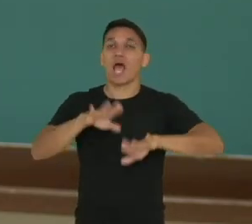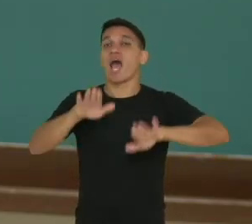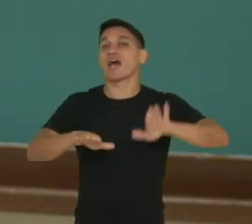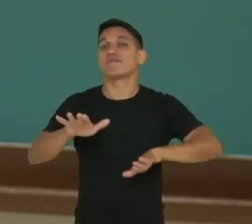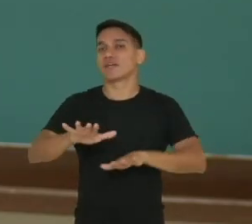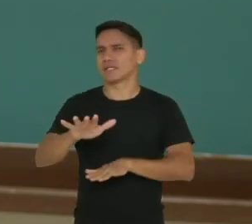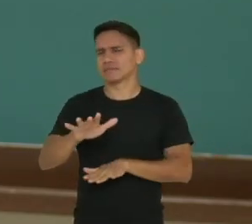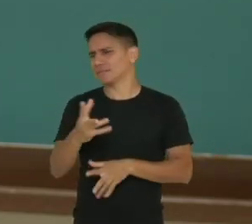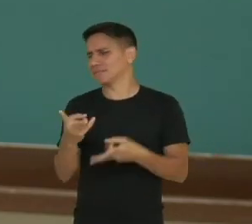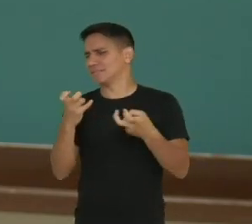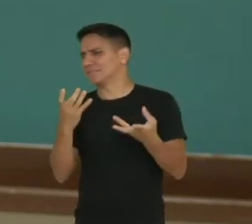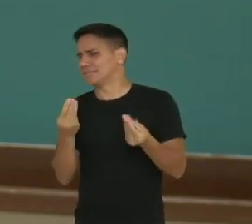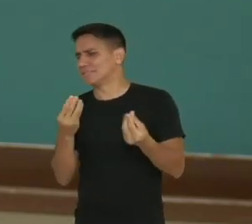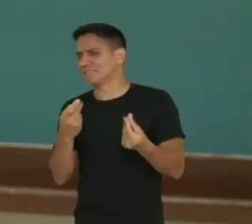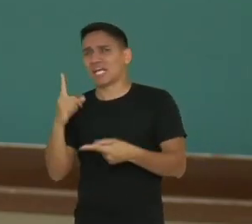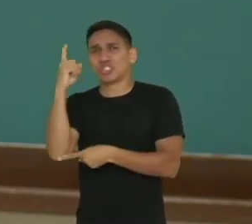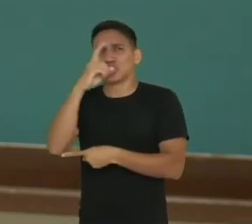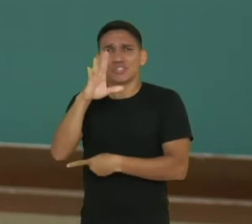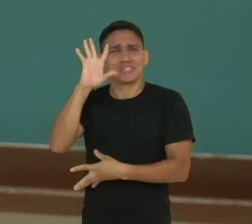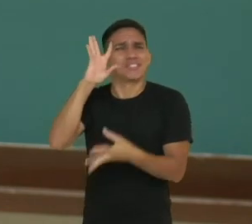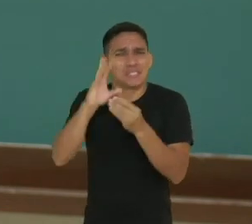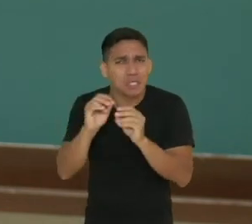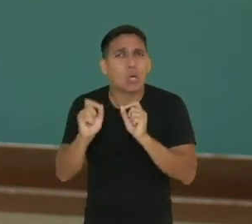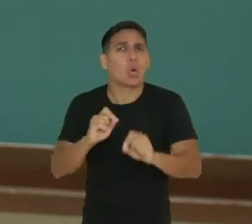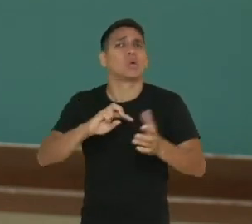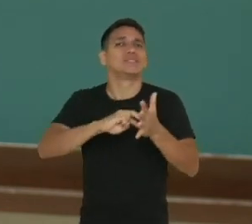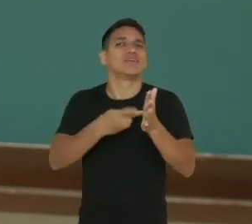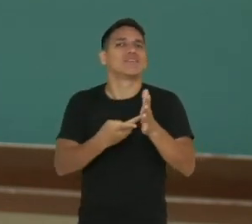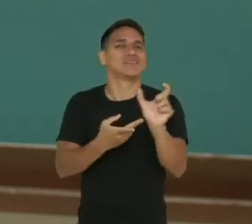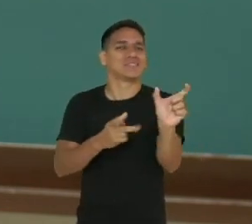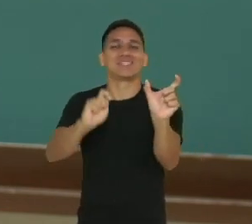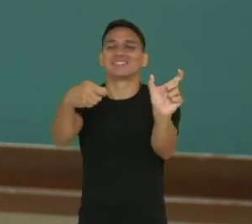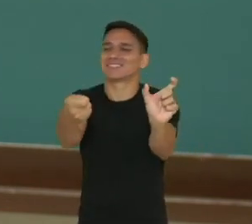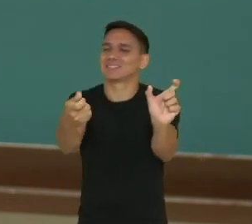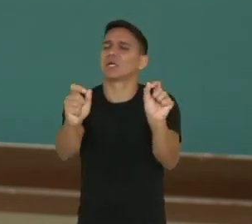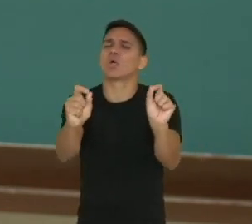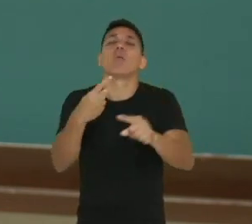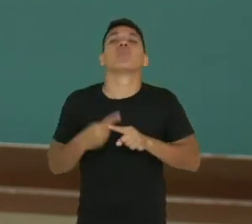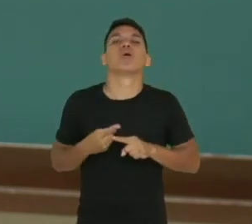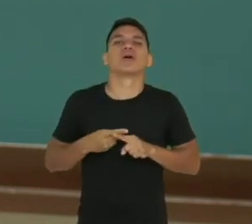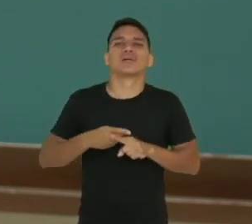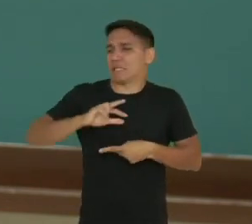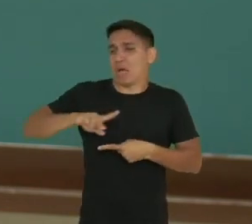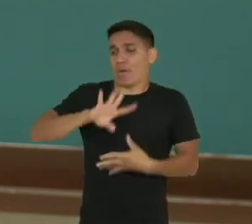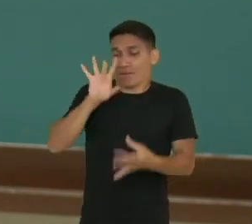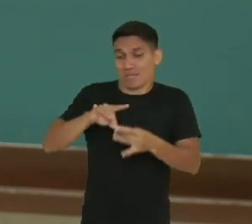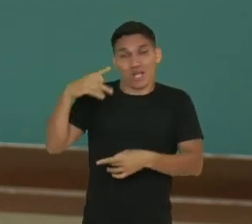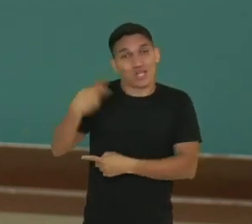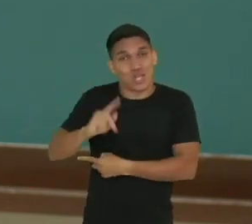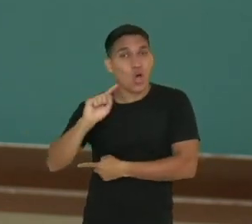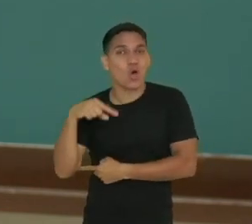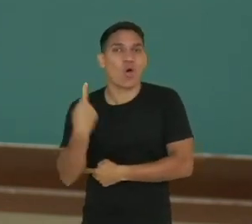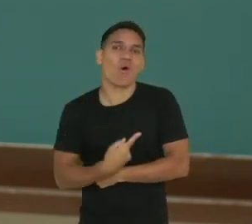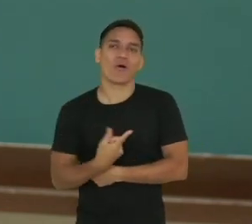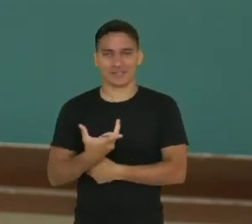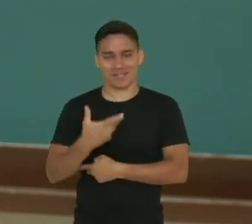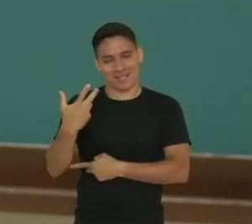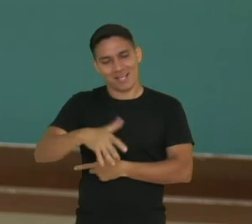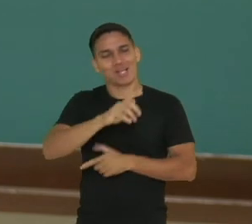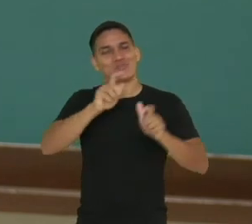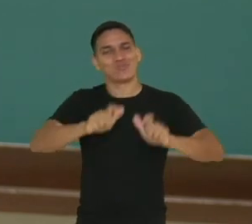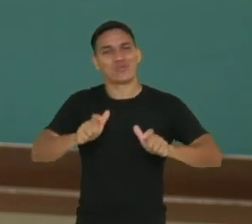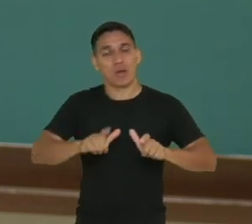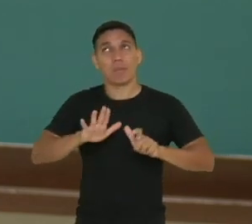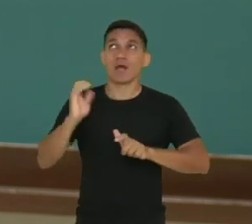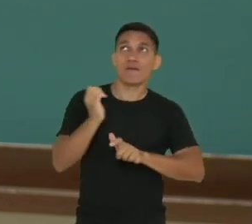ter dificuldade de compreender o significado de uma palavra porque ela não faz parte aqui da nossa região e sim de outro